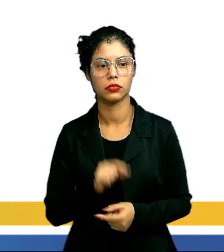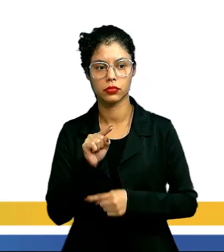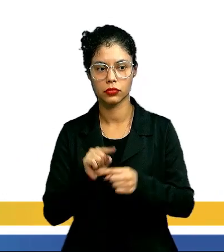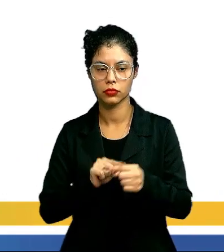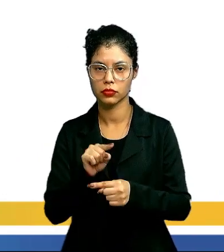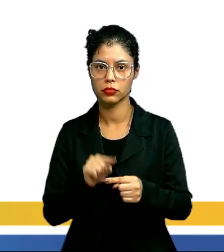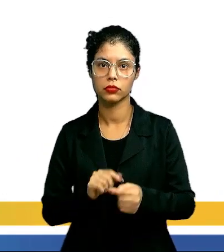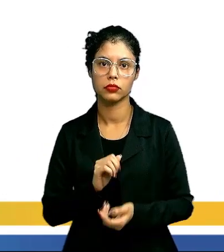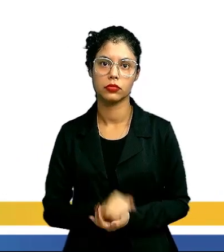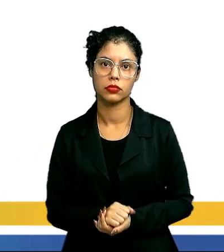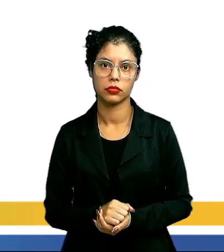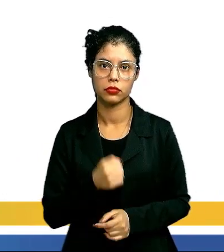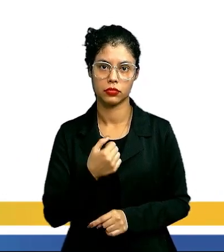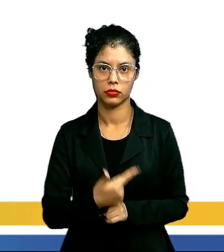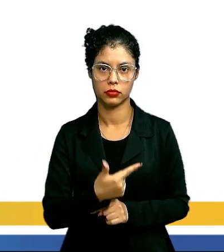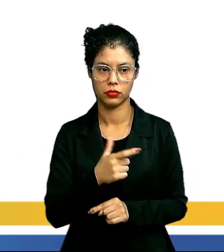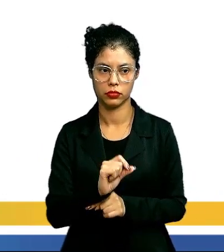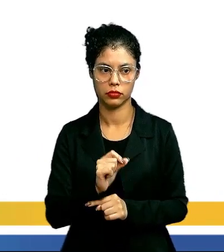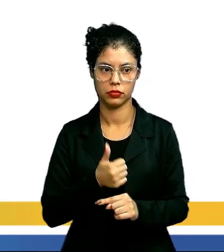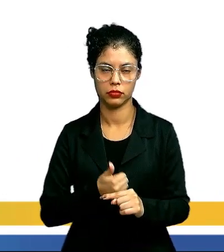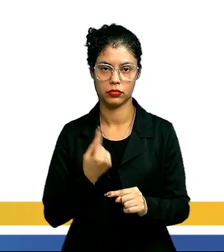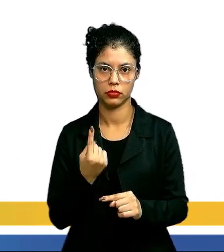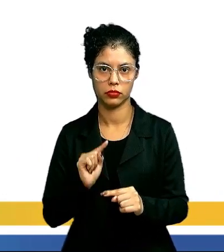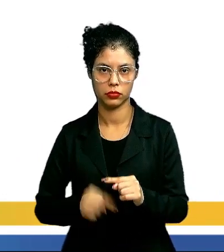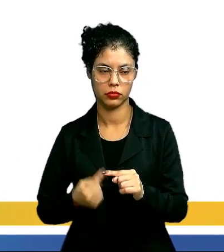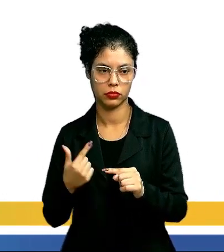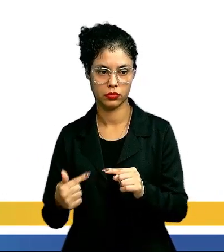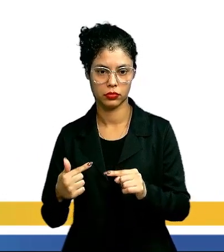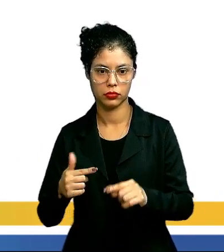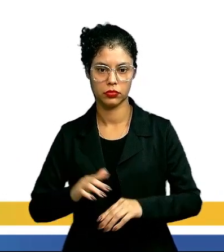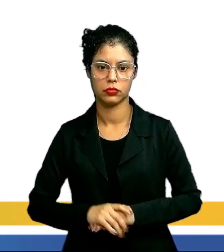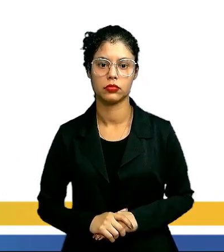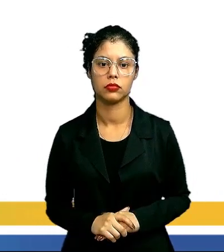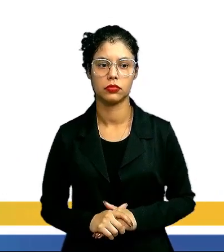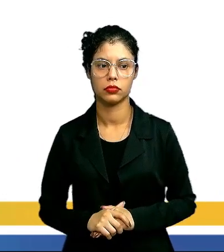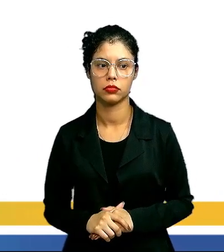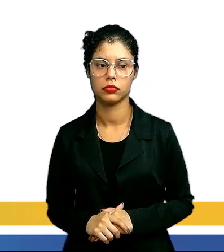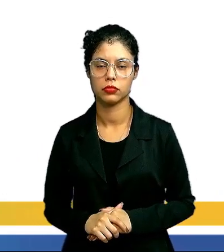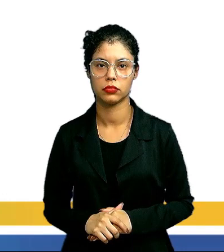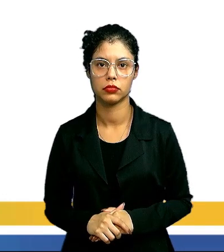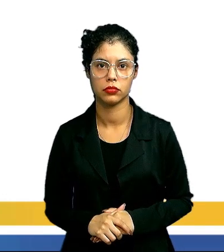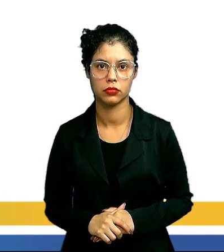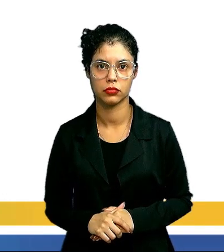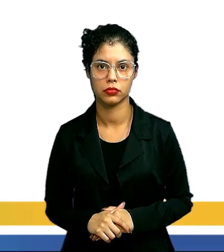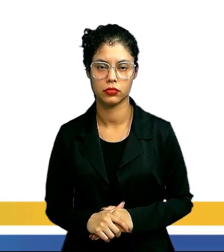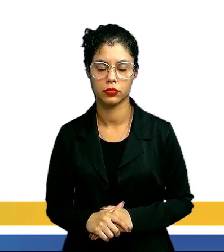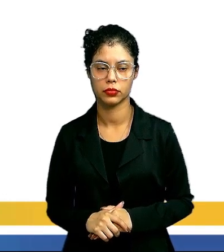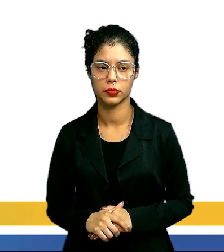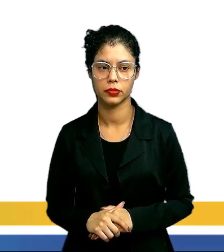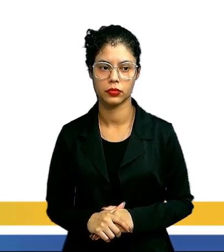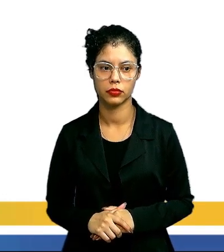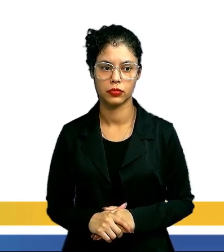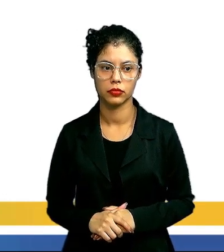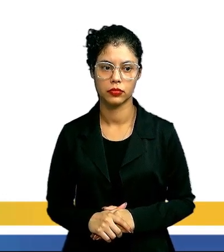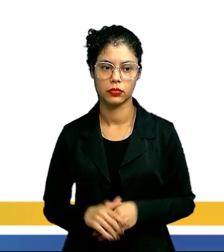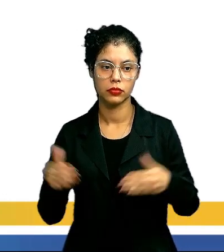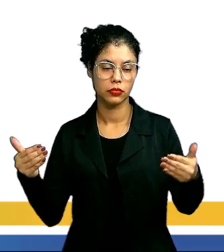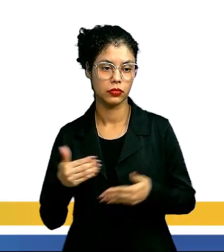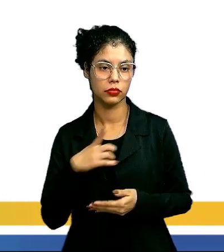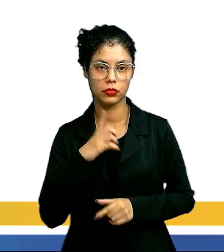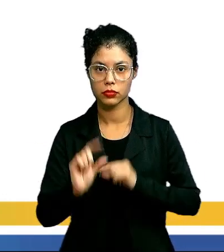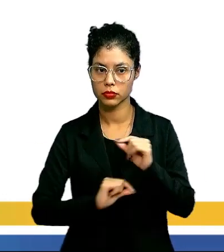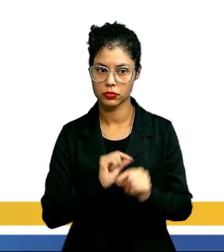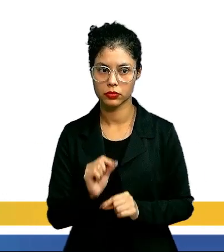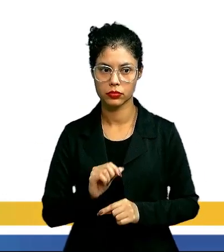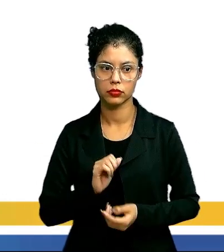dividirmos Ok x vai ser igual a 20 sobre 1,7 e nós temos